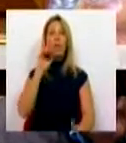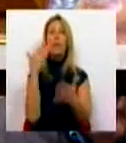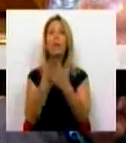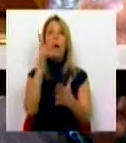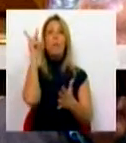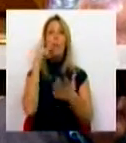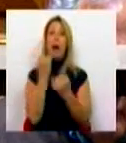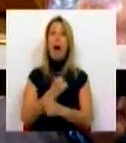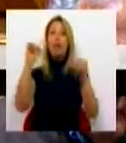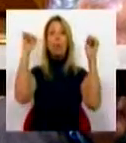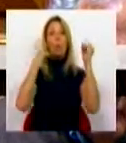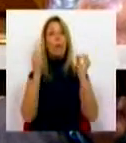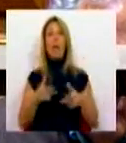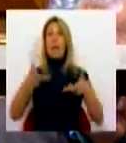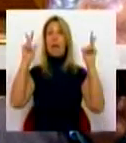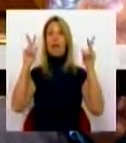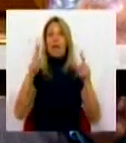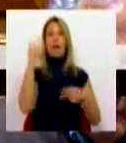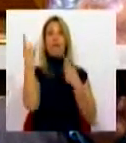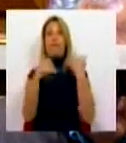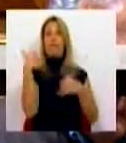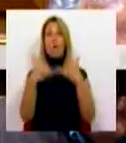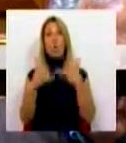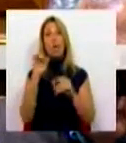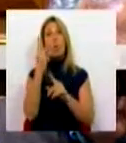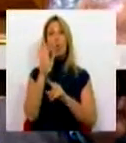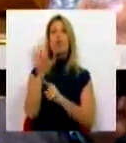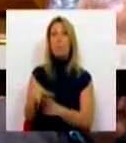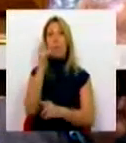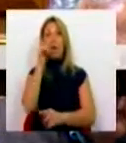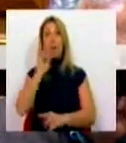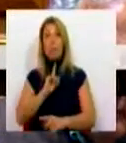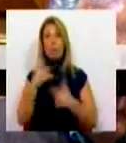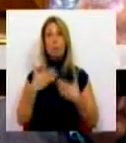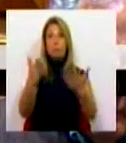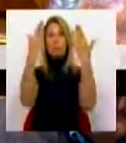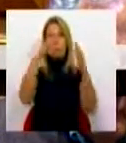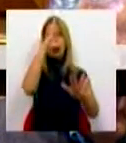livre de violência e discriminações de género. Saúdo, por isso, o Governo por esta